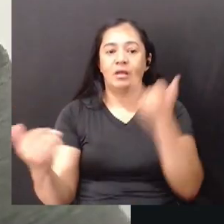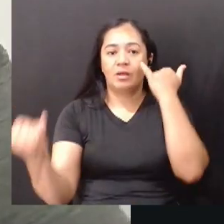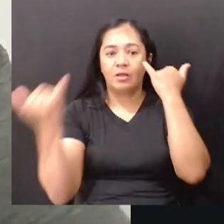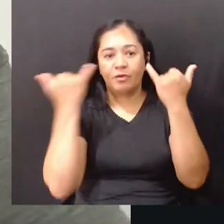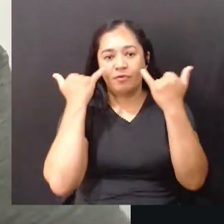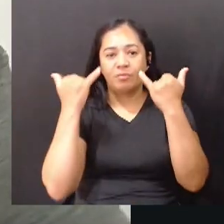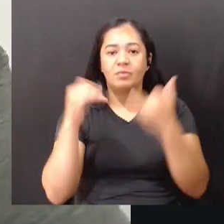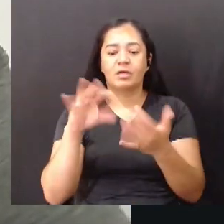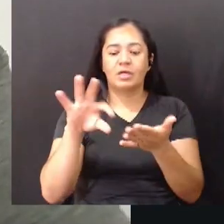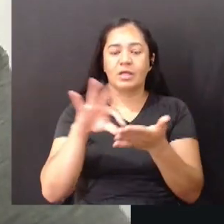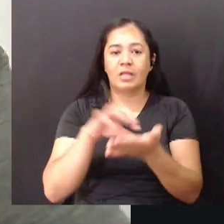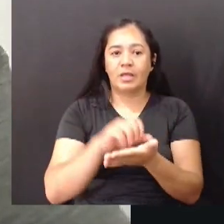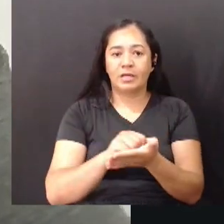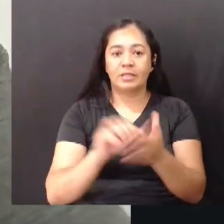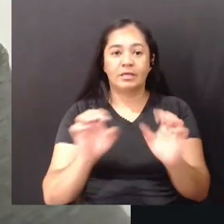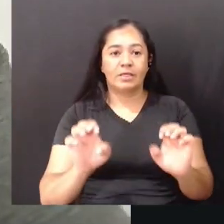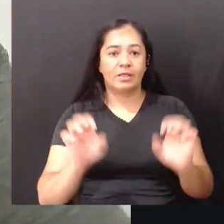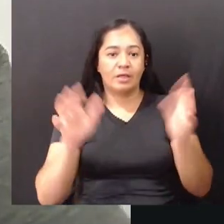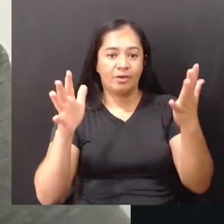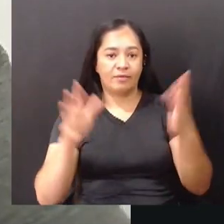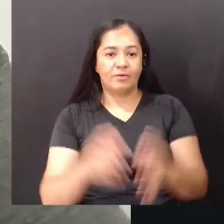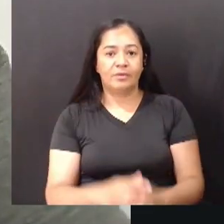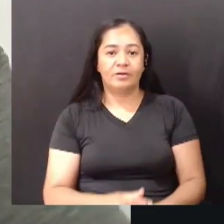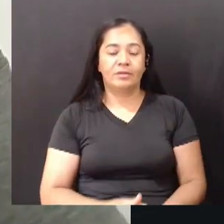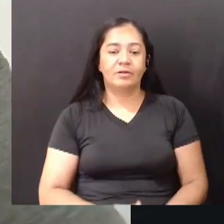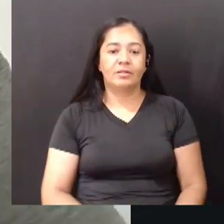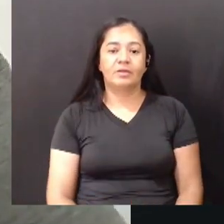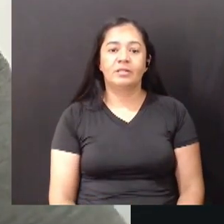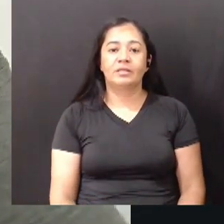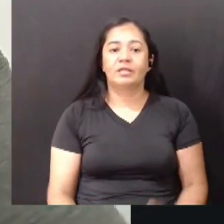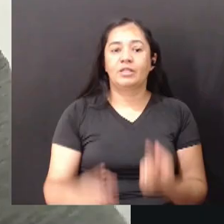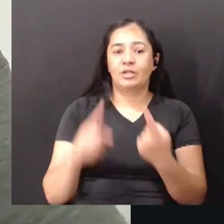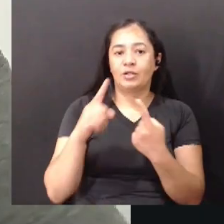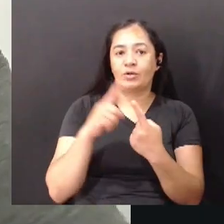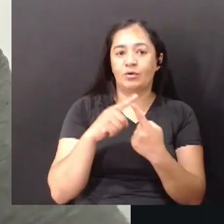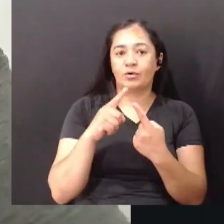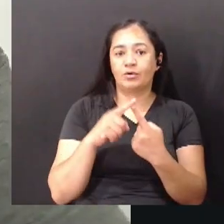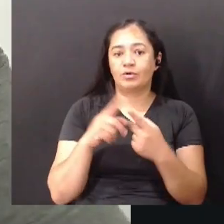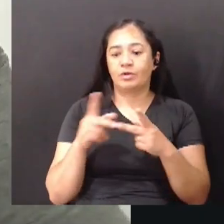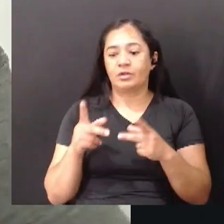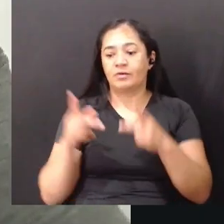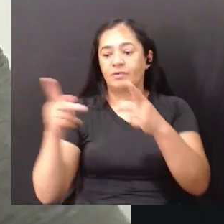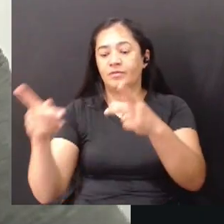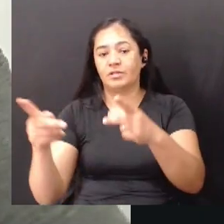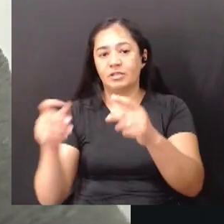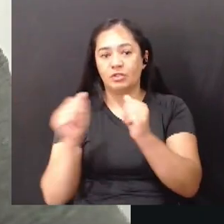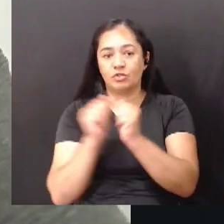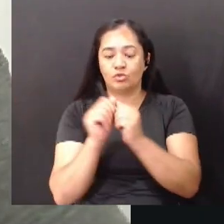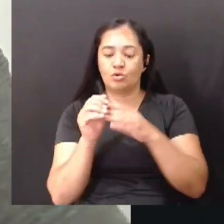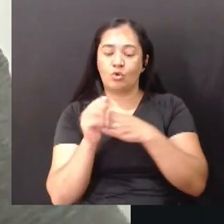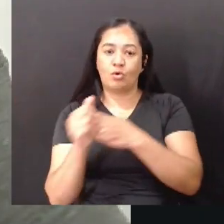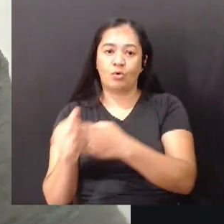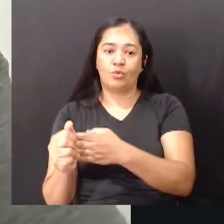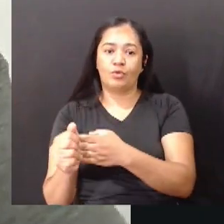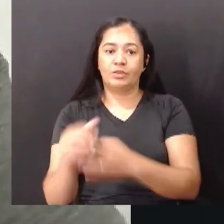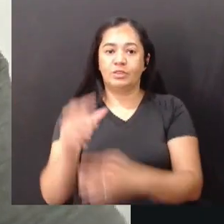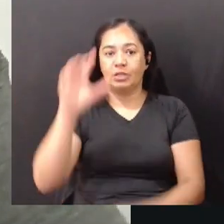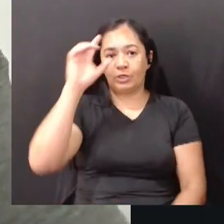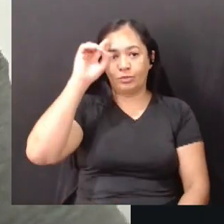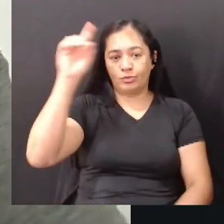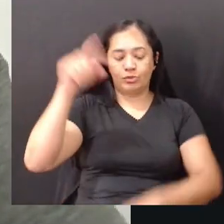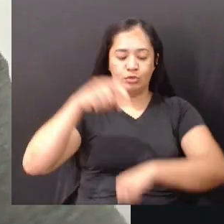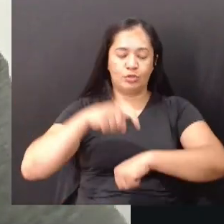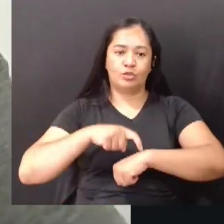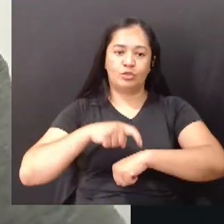lá informações, inscrições e eventos. Aí tem a modalidade visita autoguiada, onde vão estar